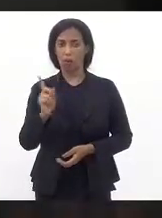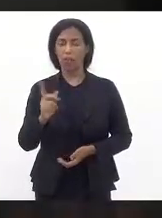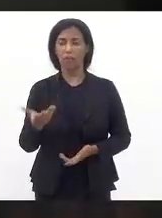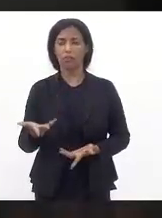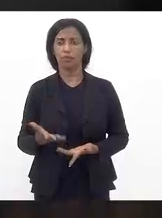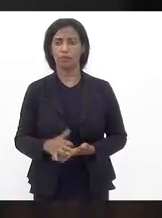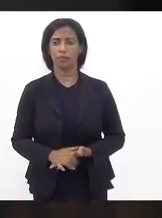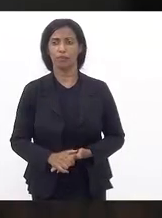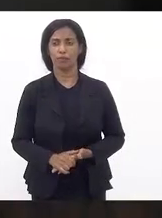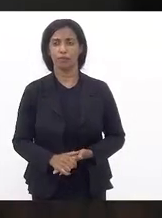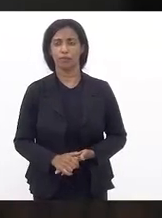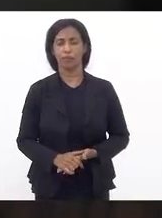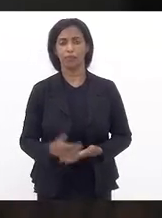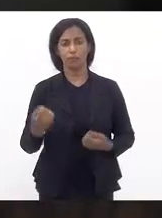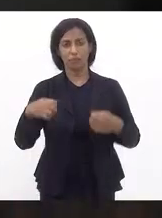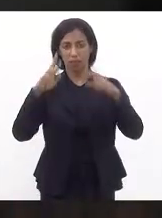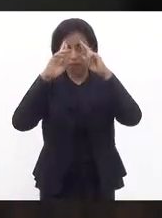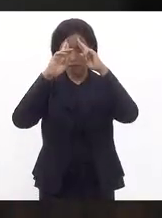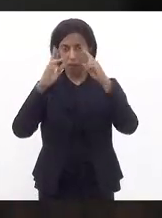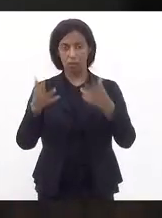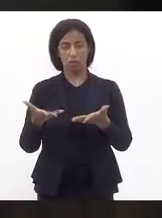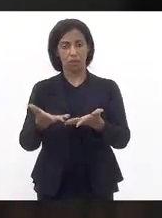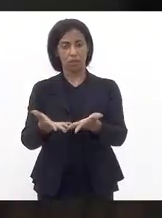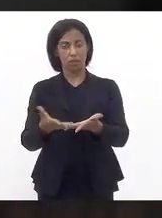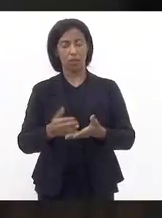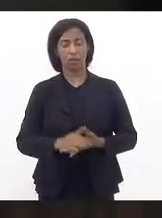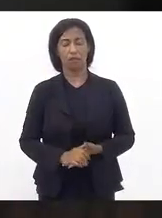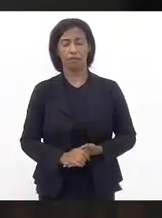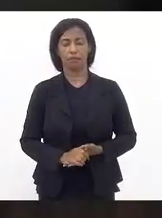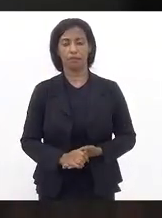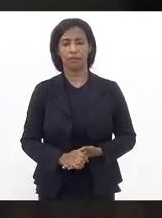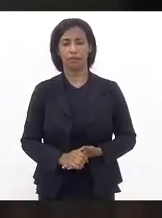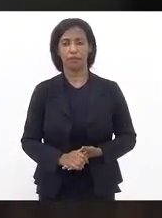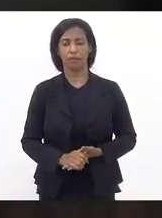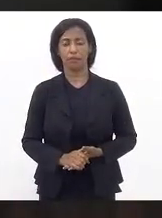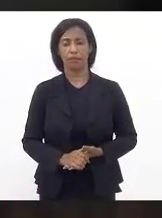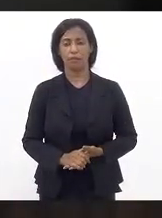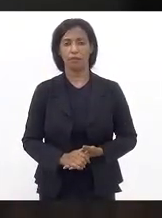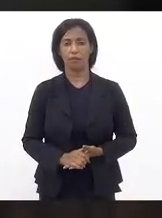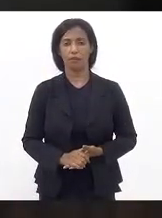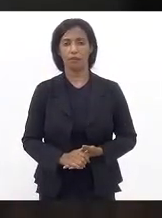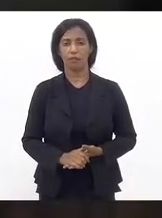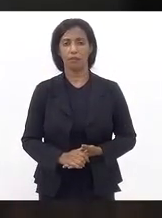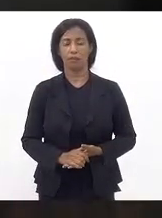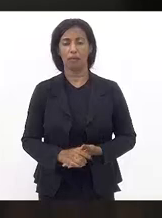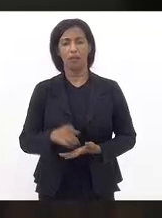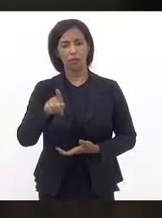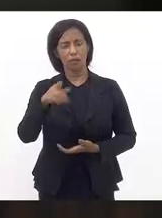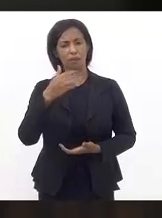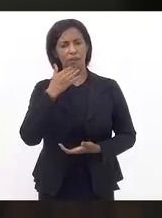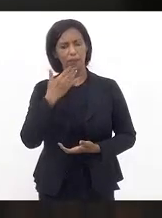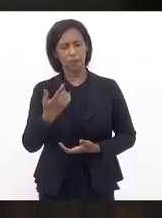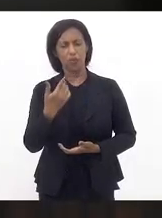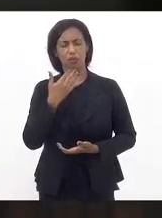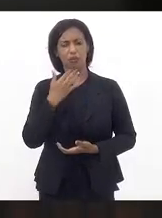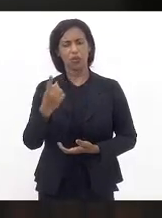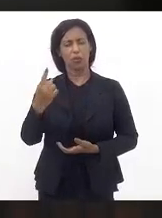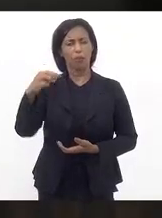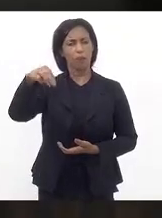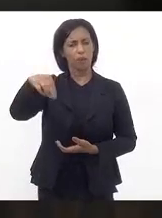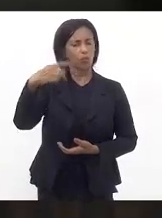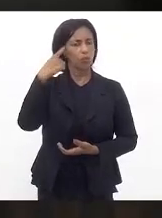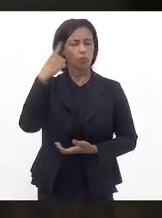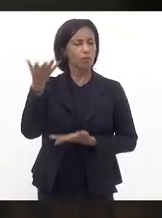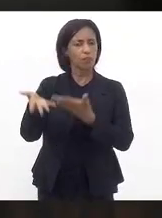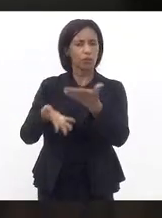Tomás que tem que respeitar a senhora ela olha a deputada enfermeira Mas é você nem sabia pedido eu pedi um minuto eu não